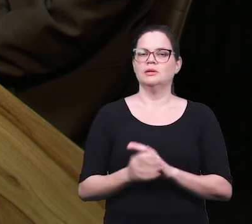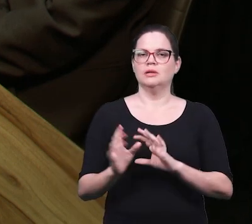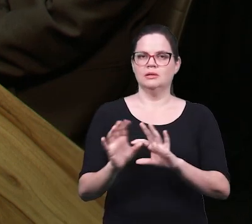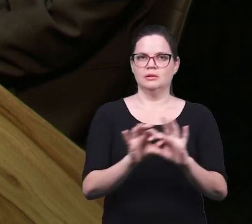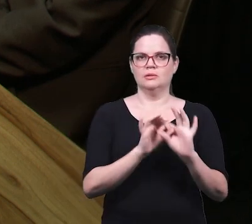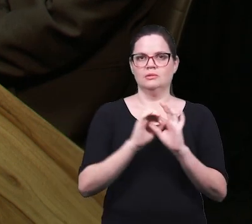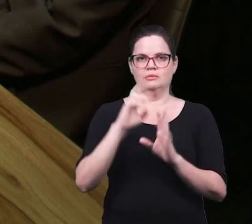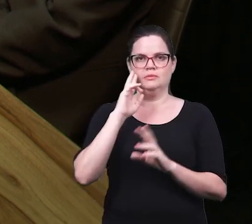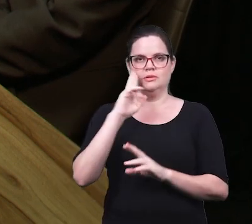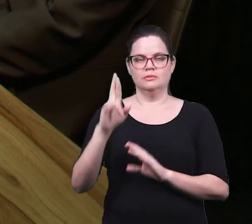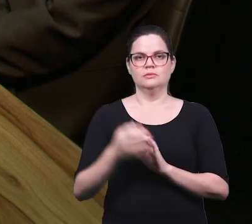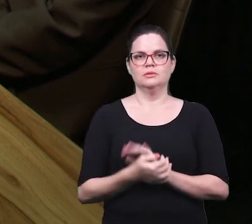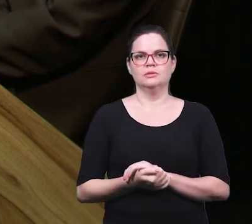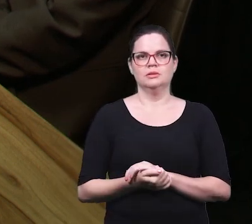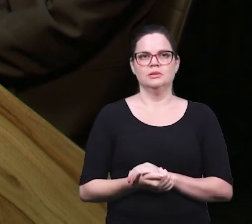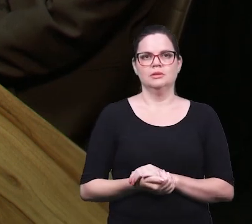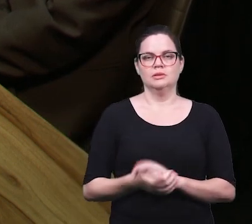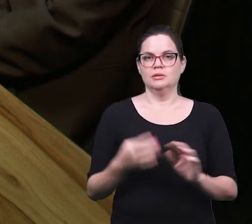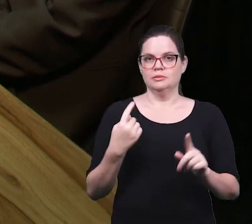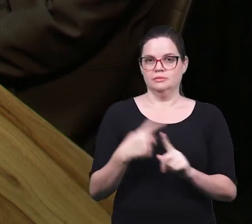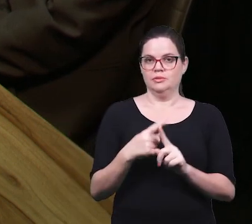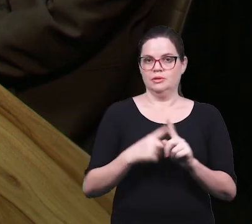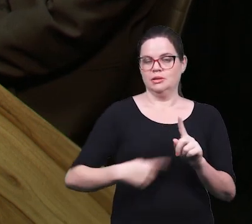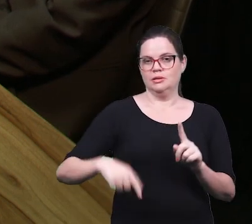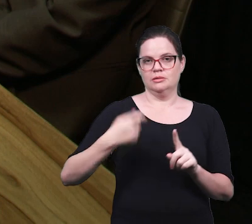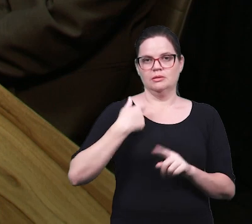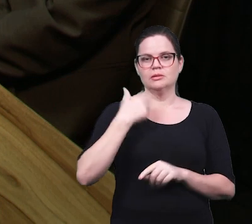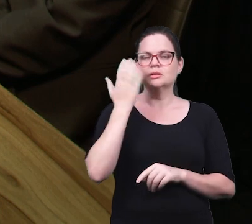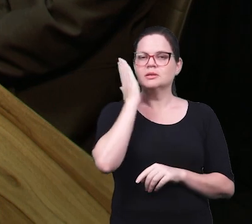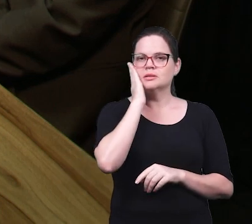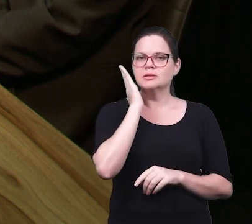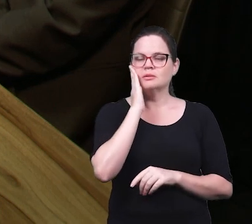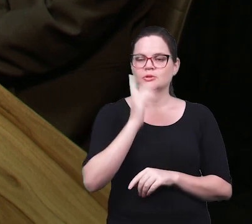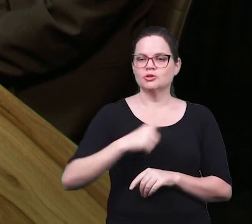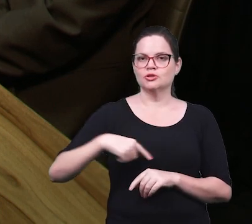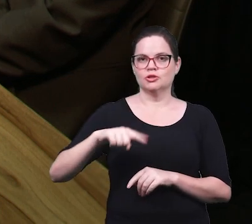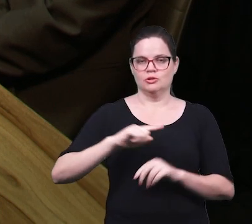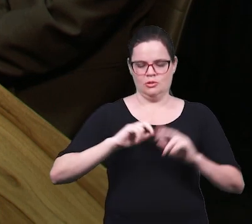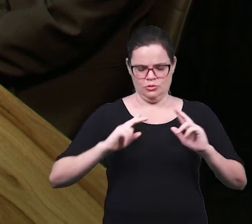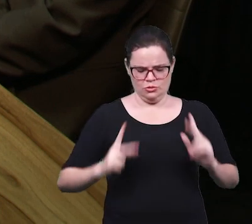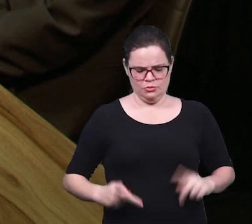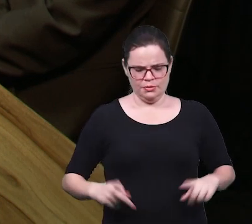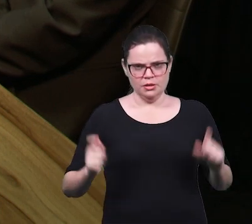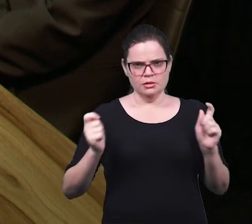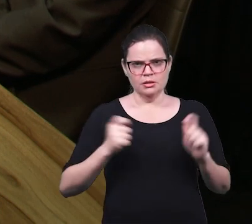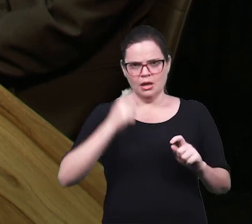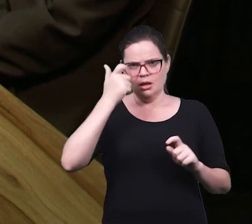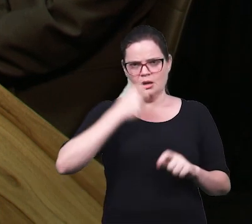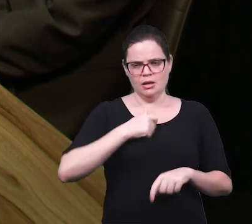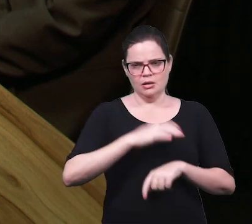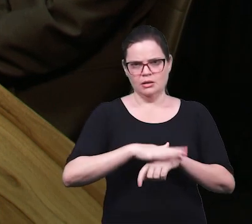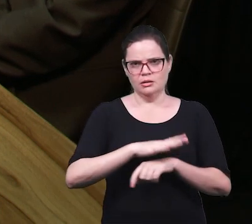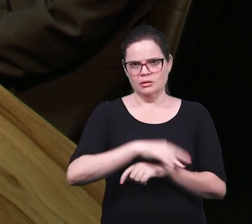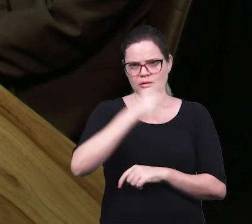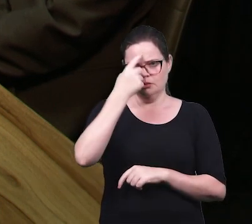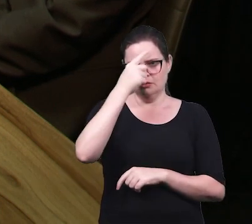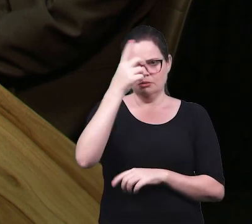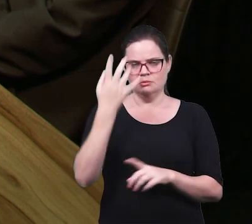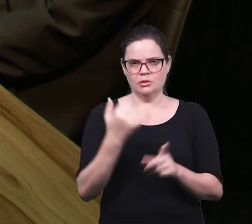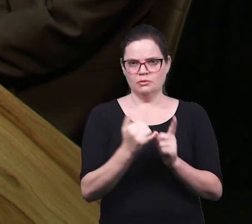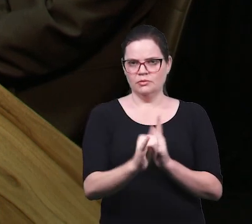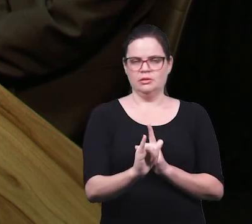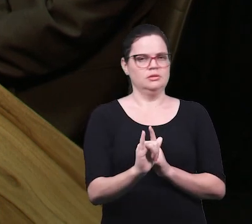céu em comunhão com o Senhor. Verdade. Né? Porque da cabeça humana, do coração humano, não se consegue profetizar ou discernir